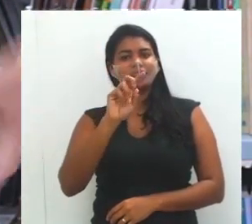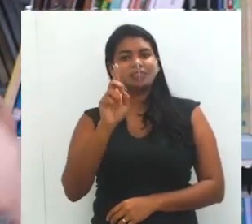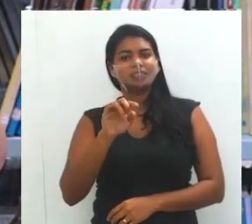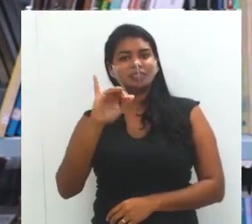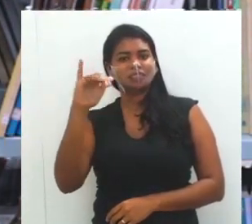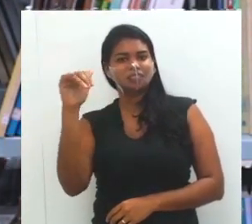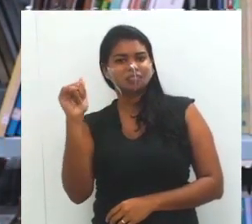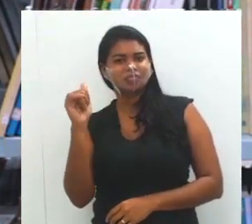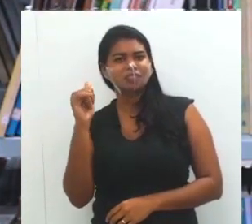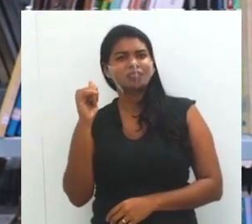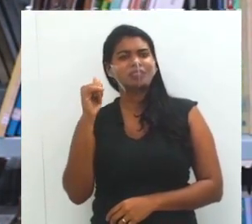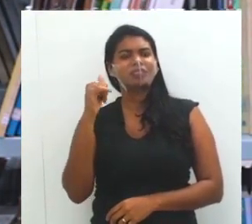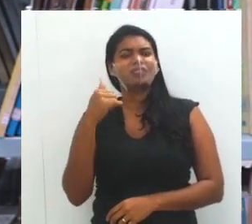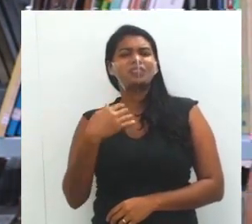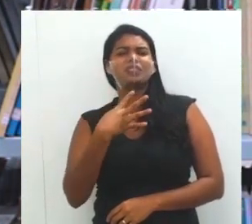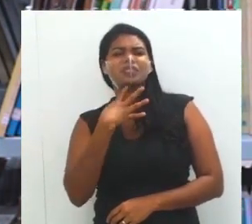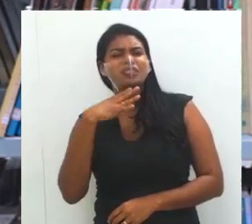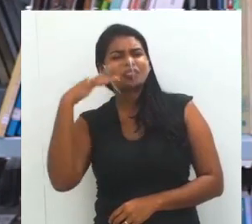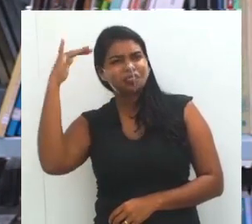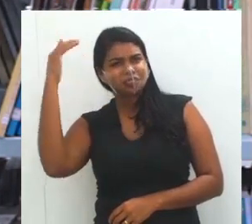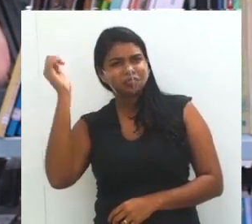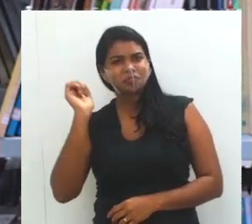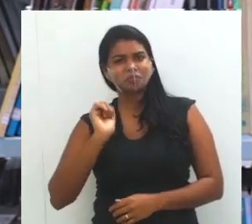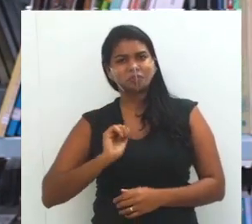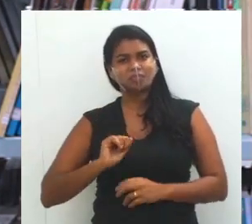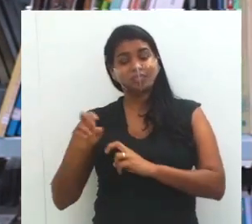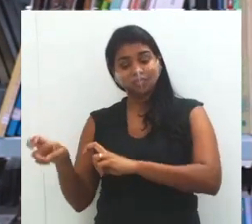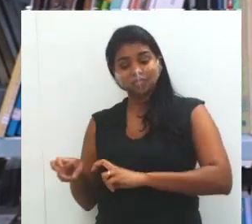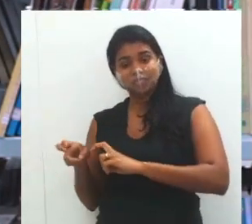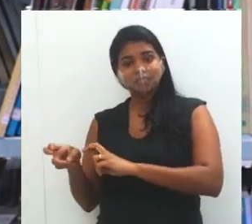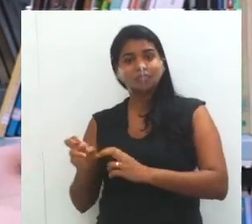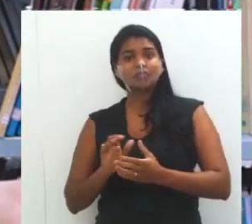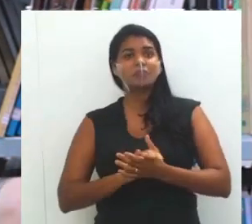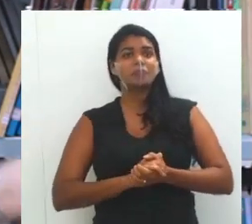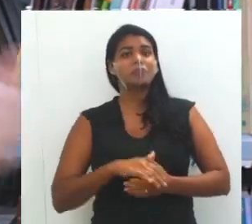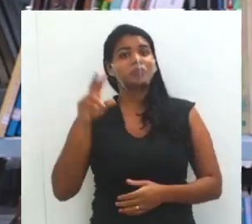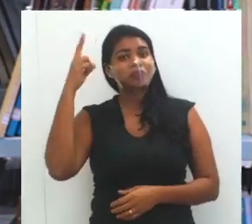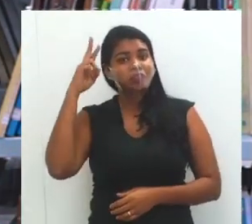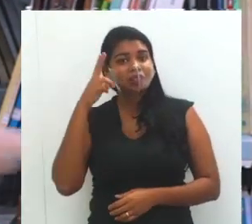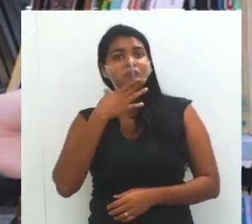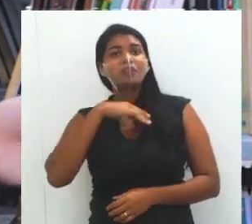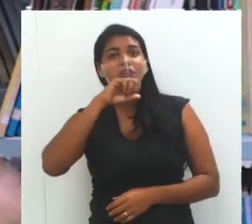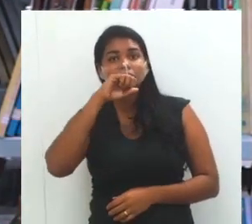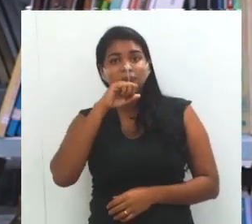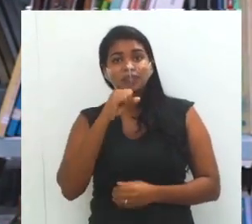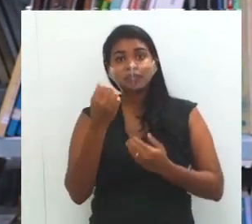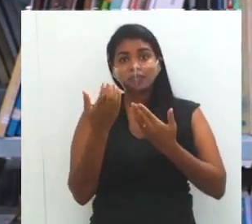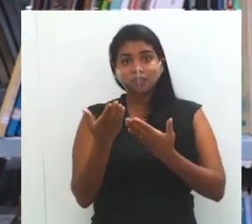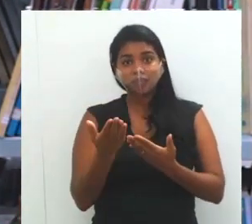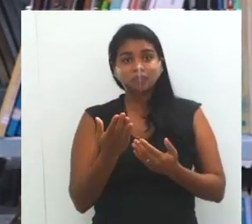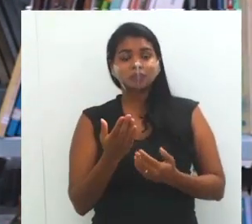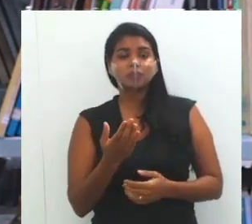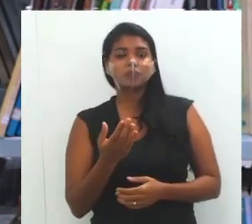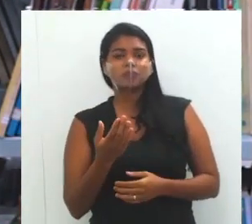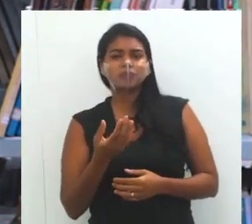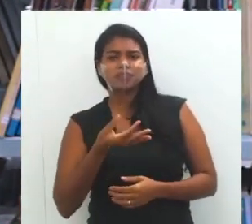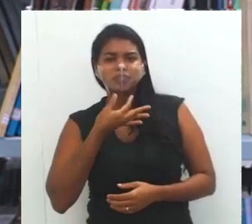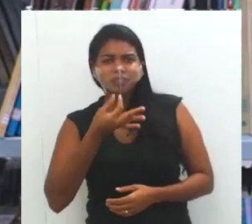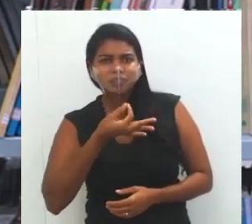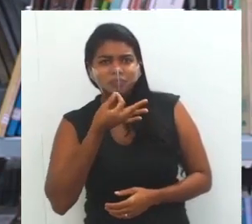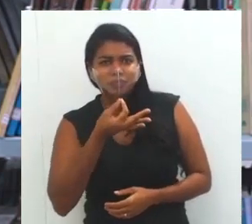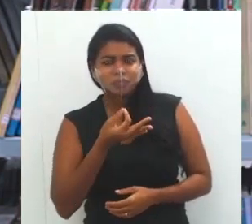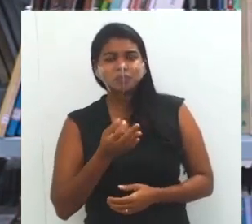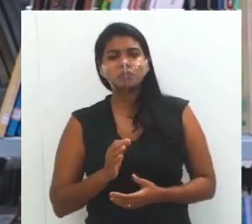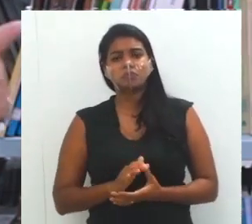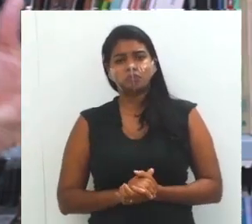bem popular no Nordeste e mais ainda na questão do sertão. E lembrar que o pai dele, como você falou, o seu Januário,